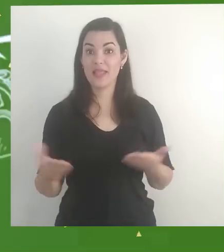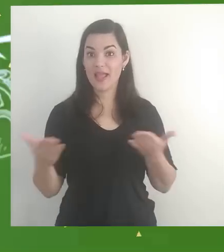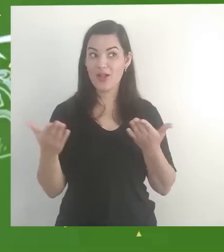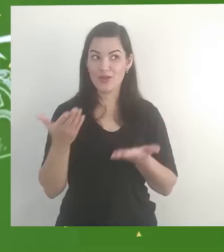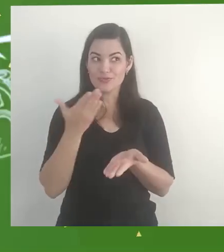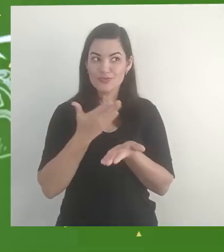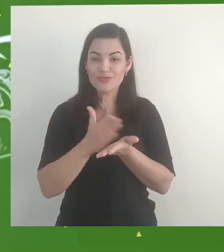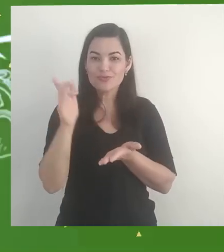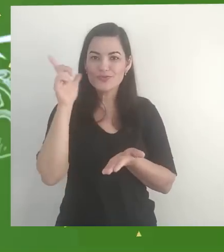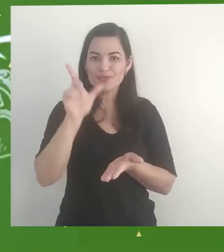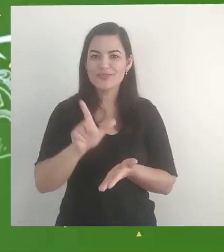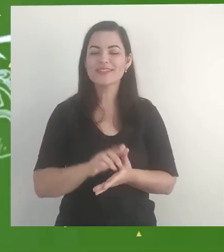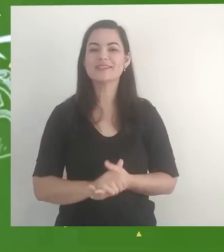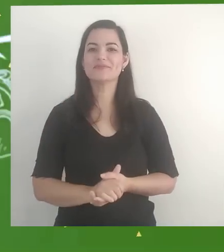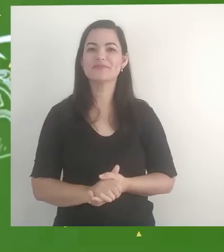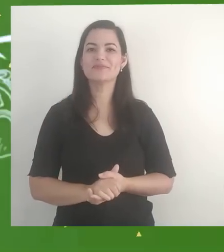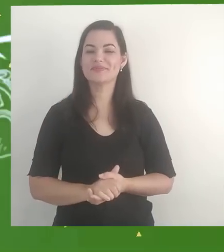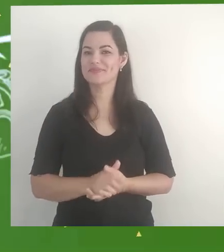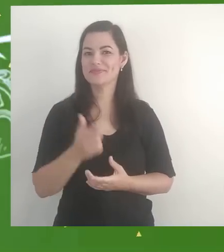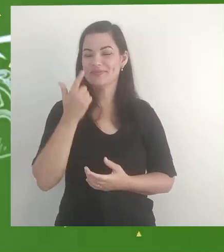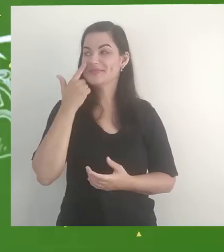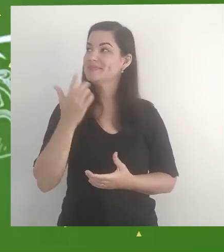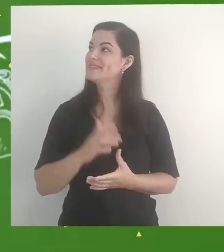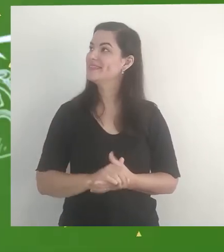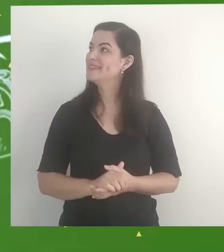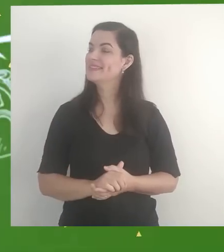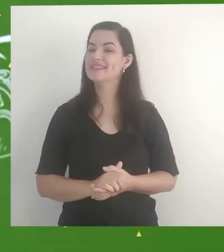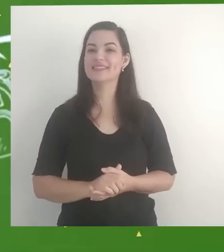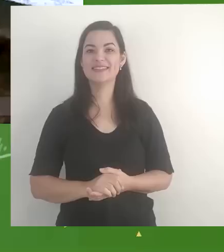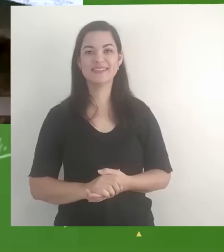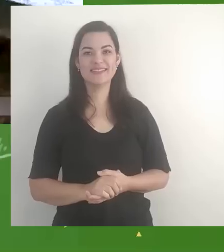Vamos lá, acho que agora vai dar certo, hein?